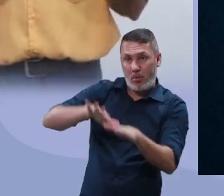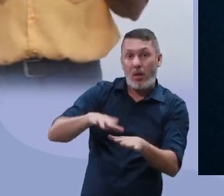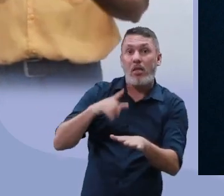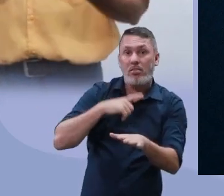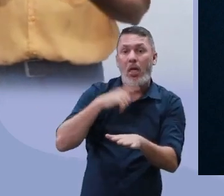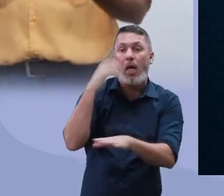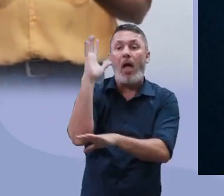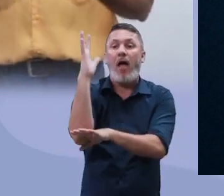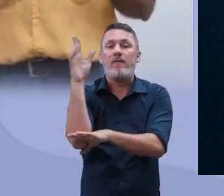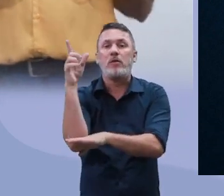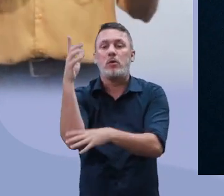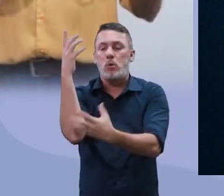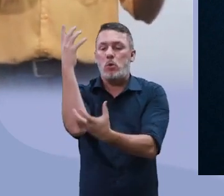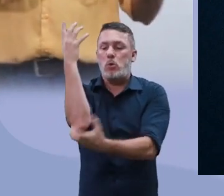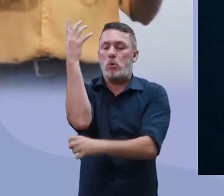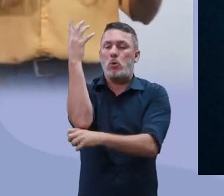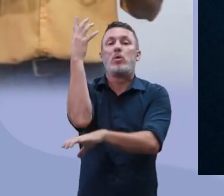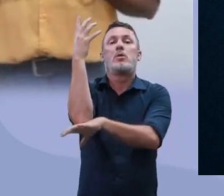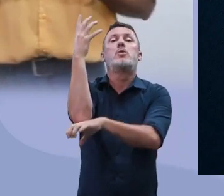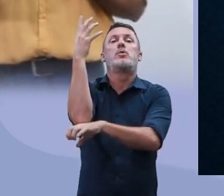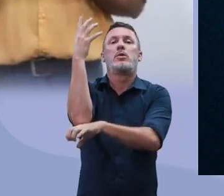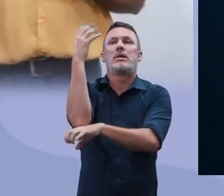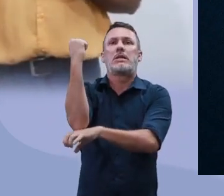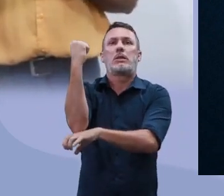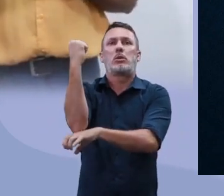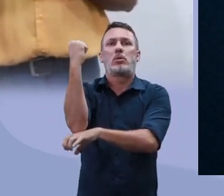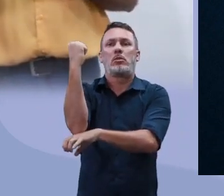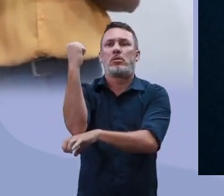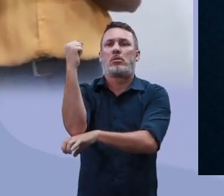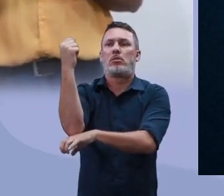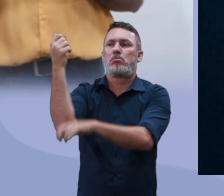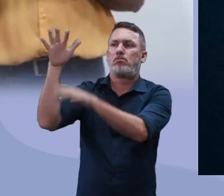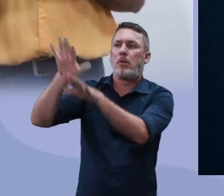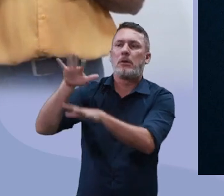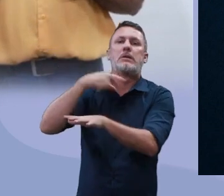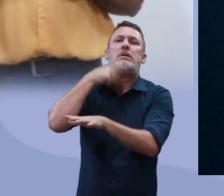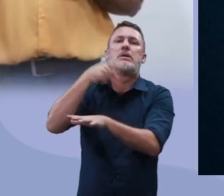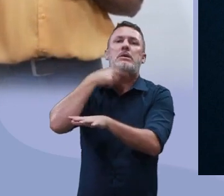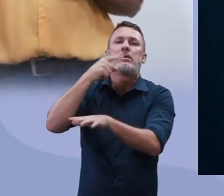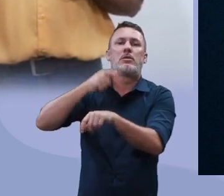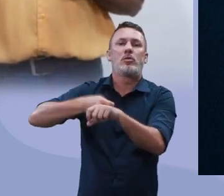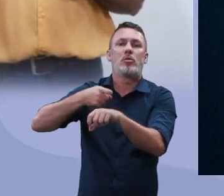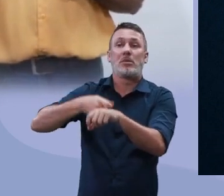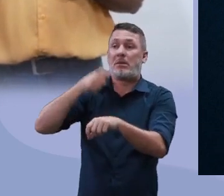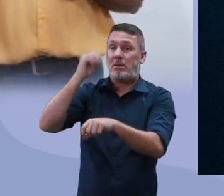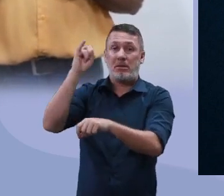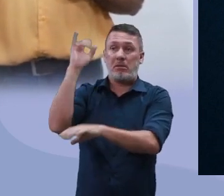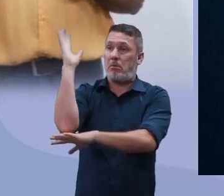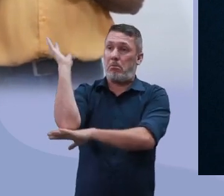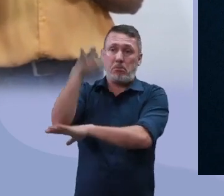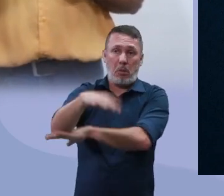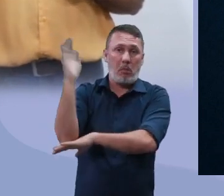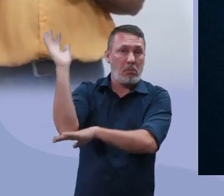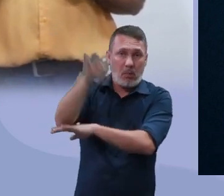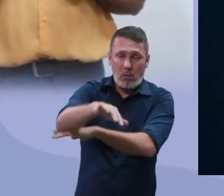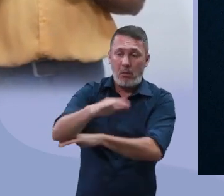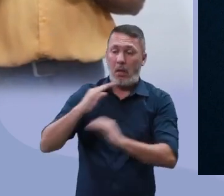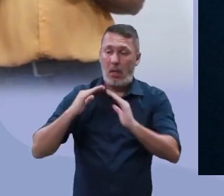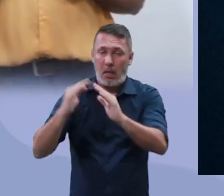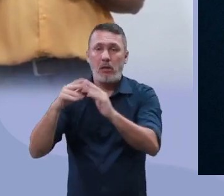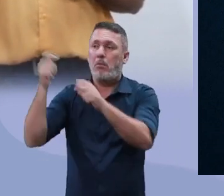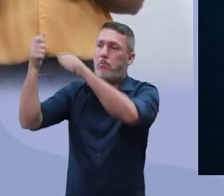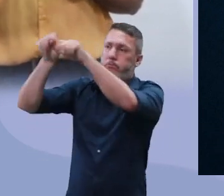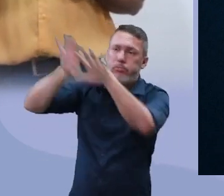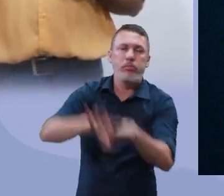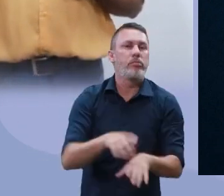essa estrutura de solo, e esse solo exposto com essa urbanização, né, sem nenhum, vamos dizer assim, critério de